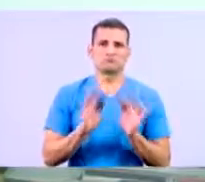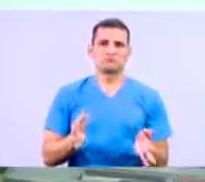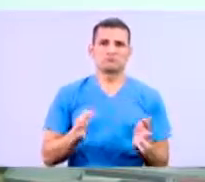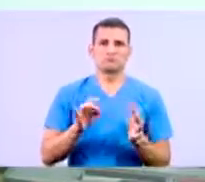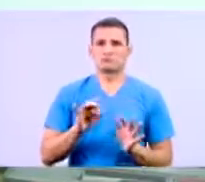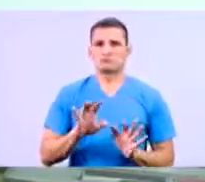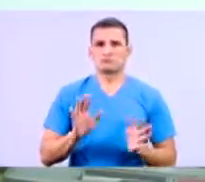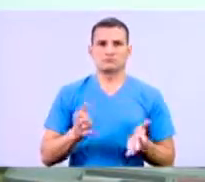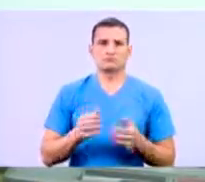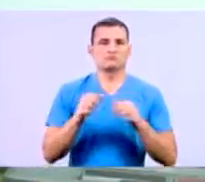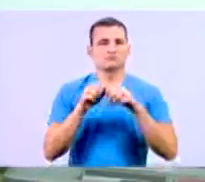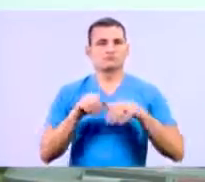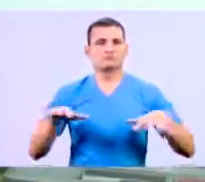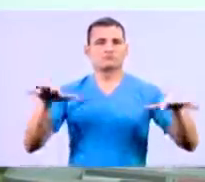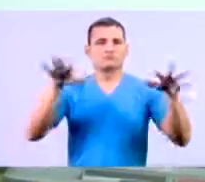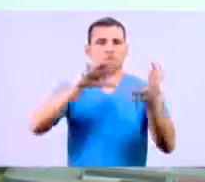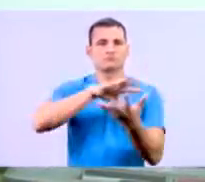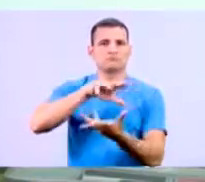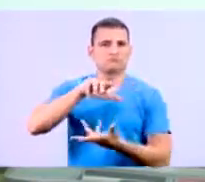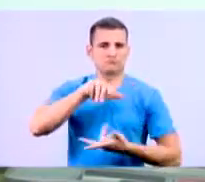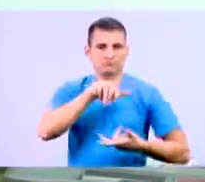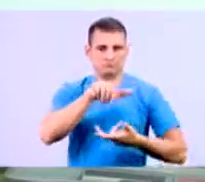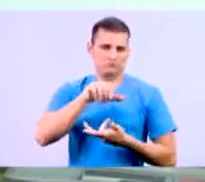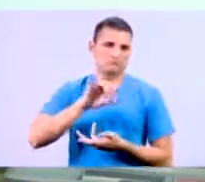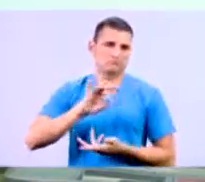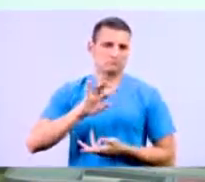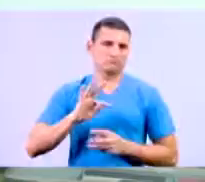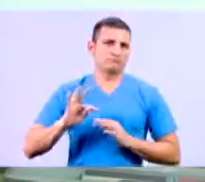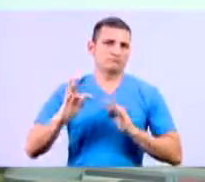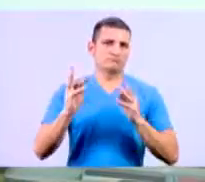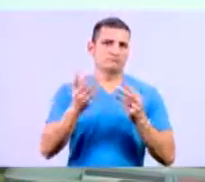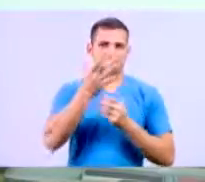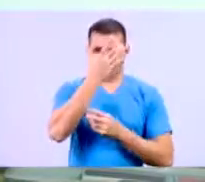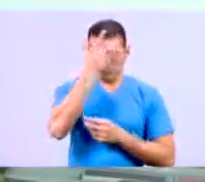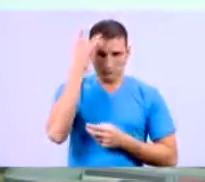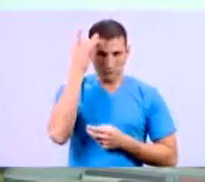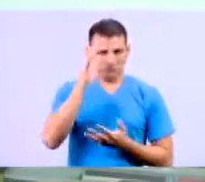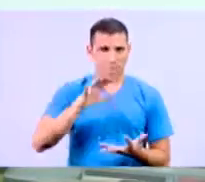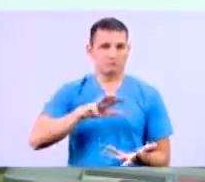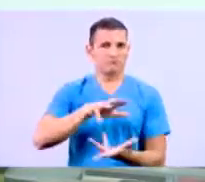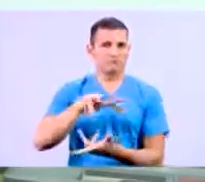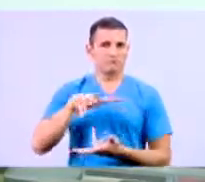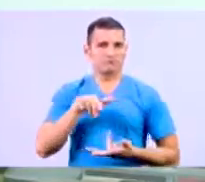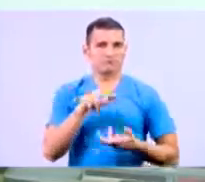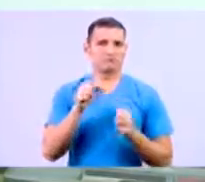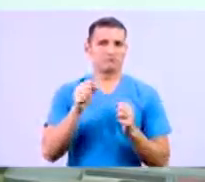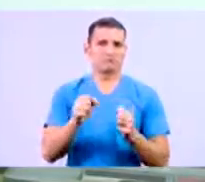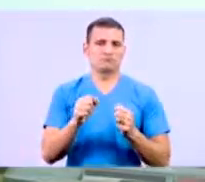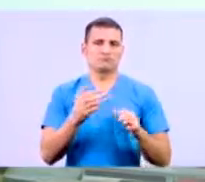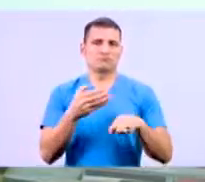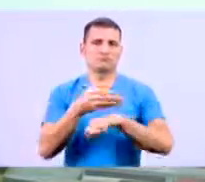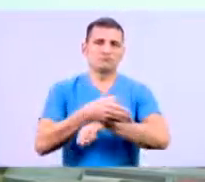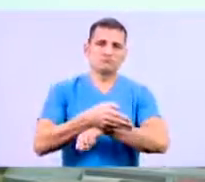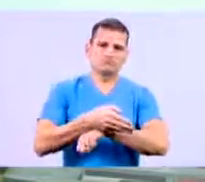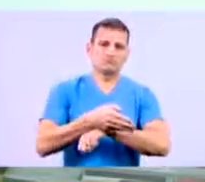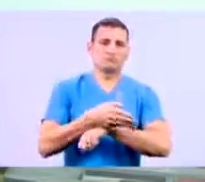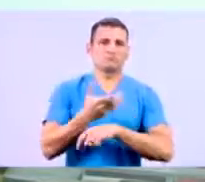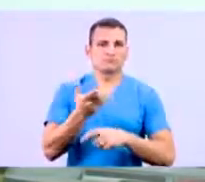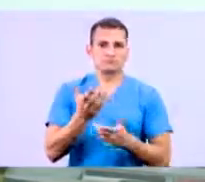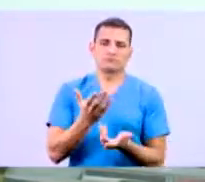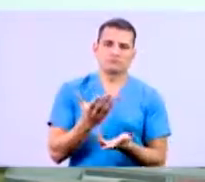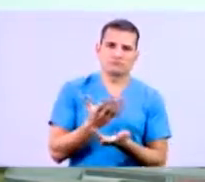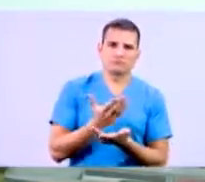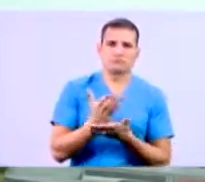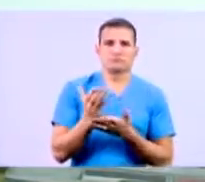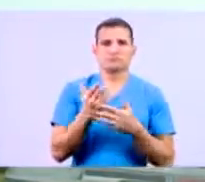só propagar para o mundo inteiro. Ou seja, para todas as pessoas do mundo poderem conseguir acessar alguma